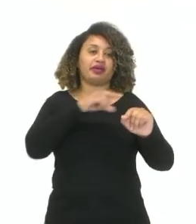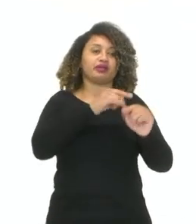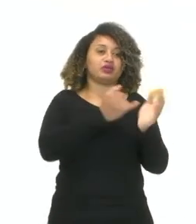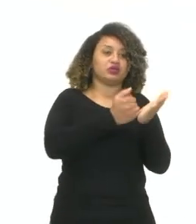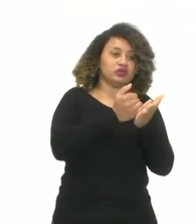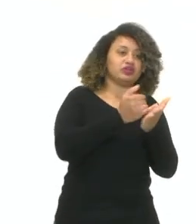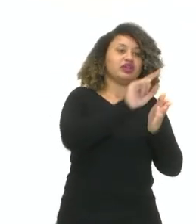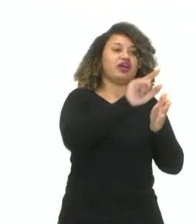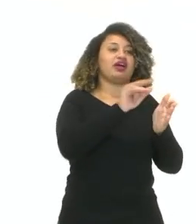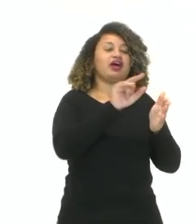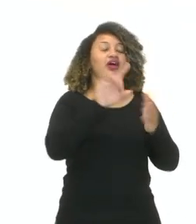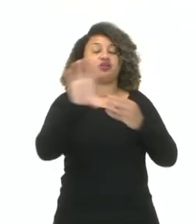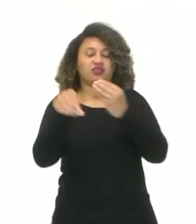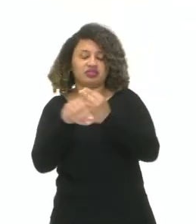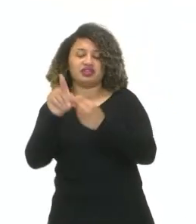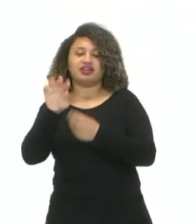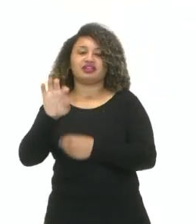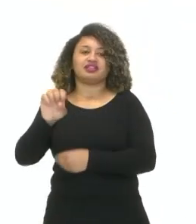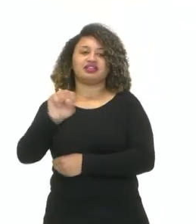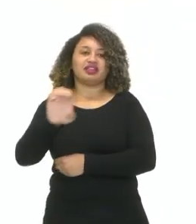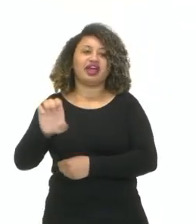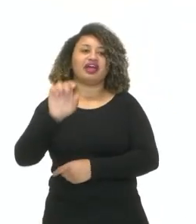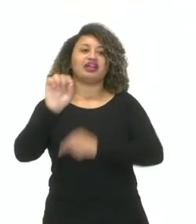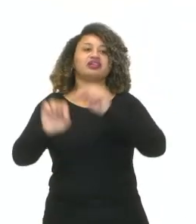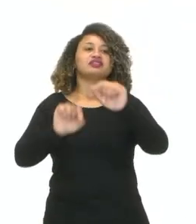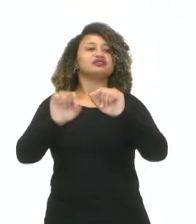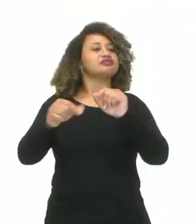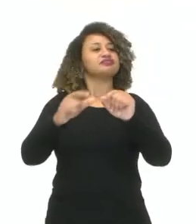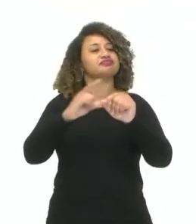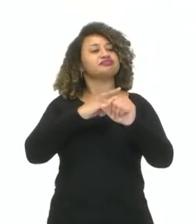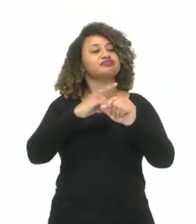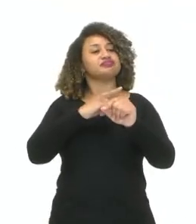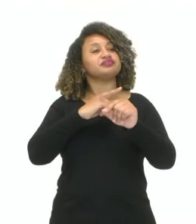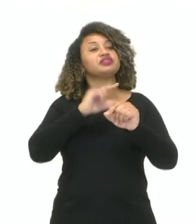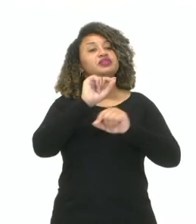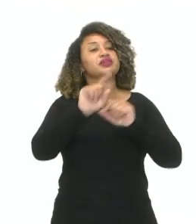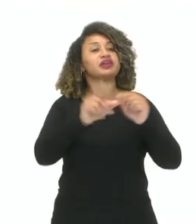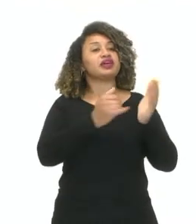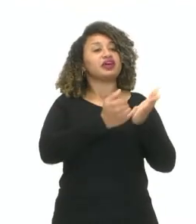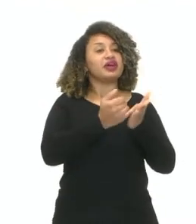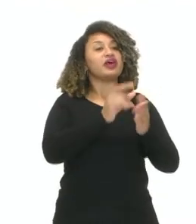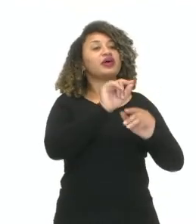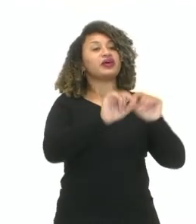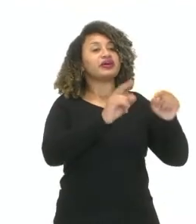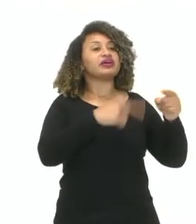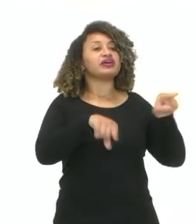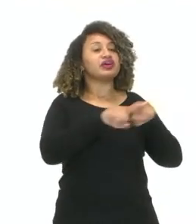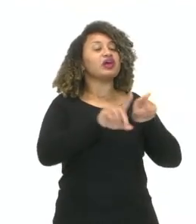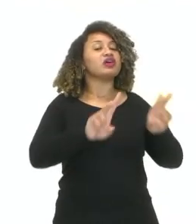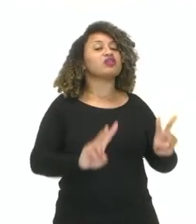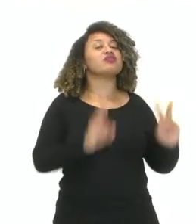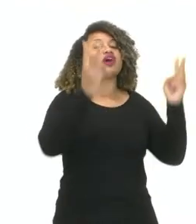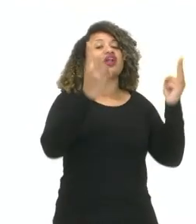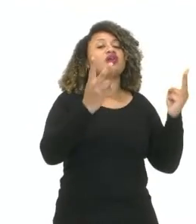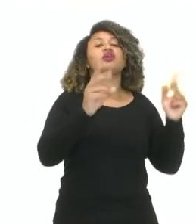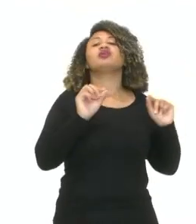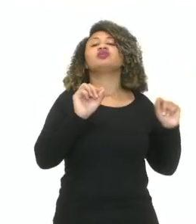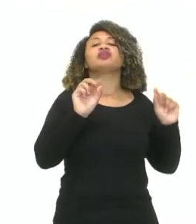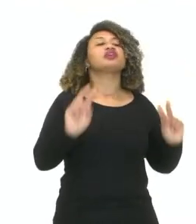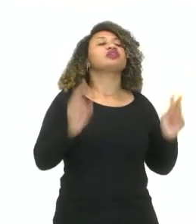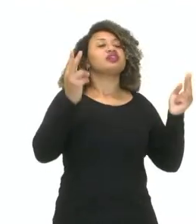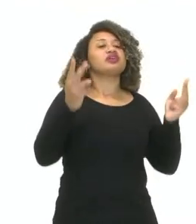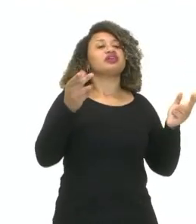O conceito-chave do exórdio, né, a introdução, é repetido e construído com o juízo de valor. Qual é o juízo de